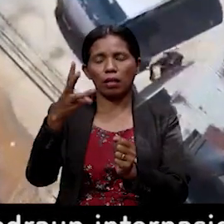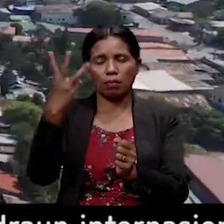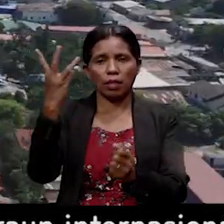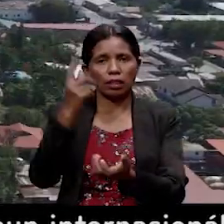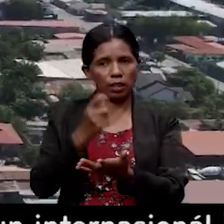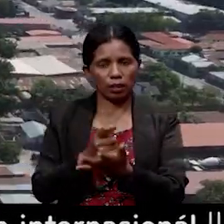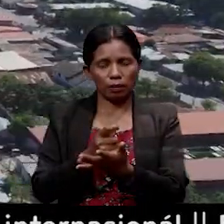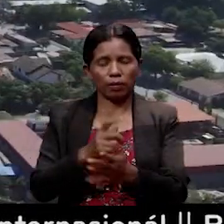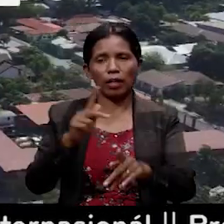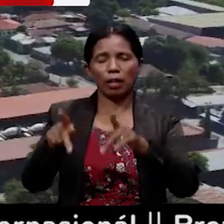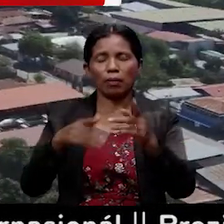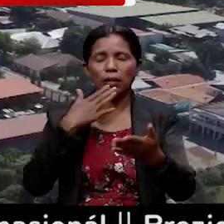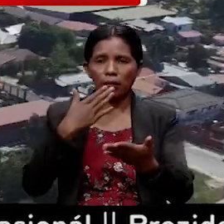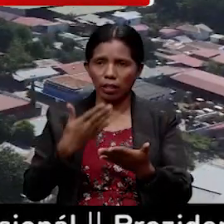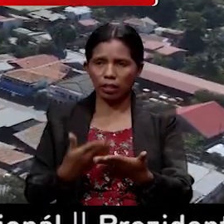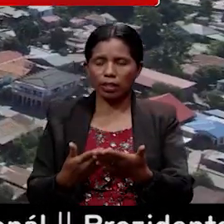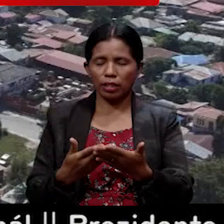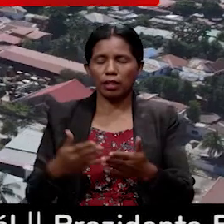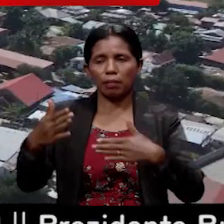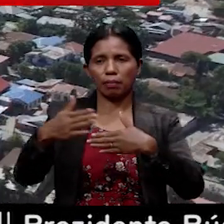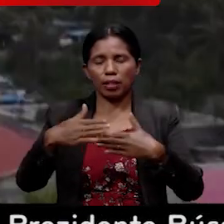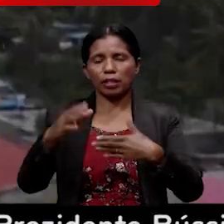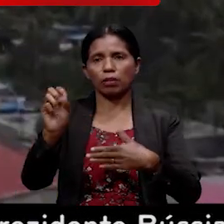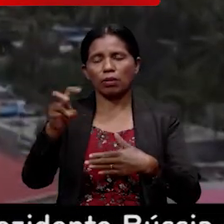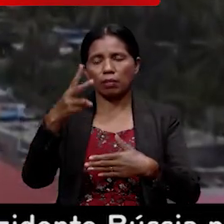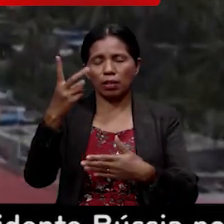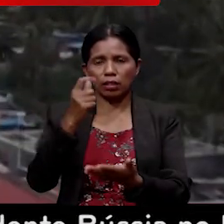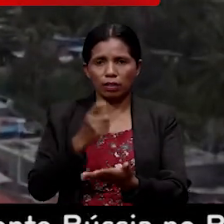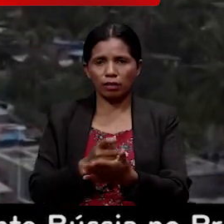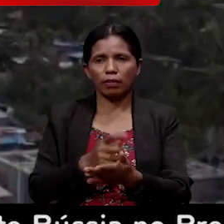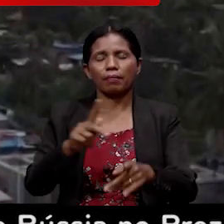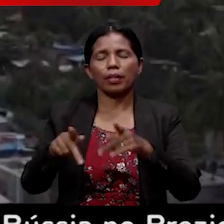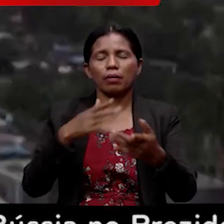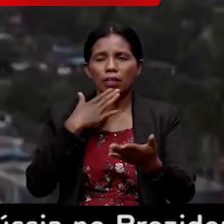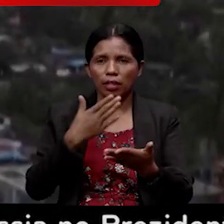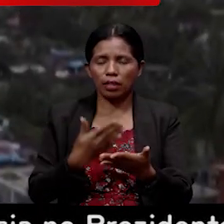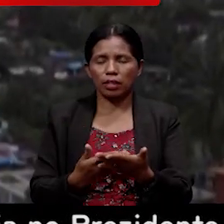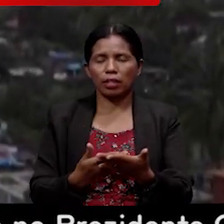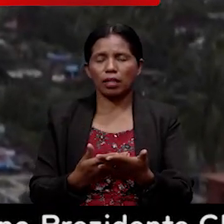liu, caso recuperado, besik rihun sanulu resin rua. Caso ativo, rihun hat